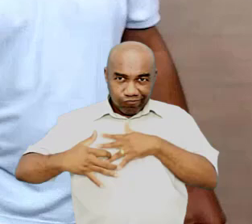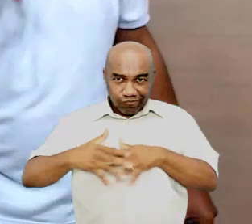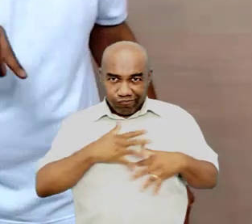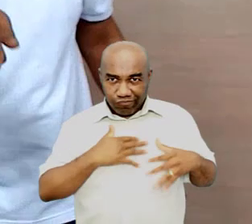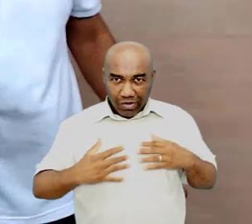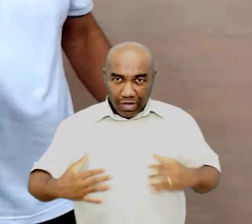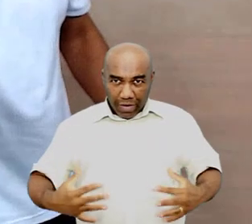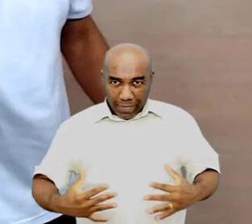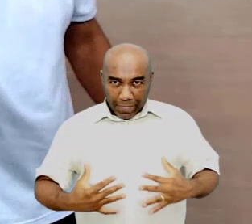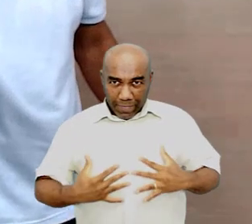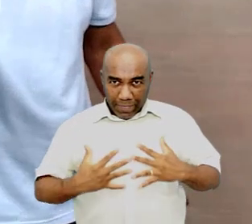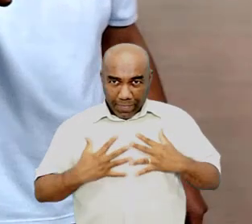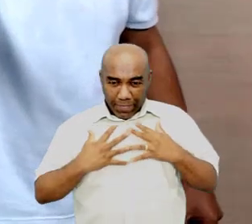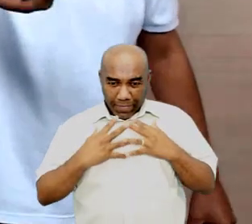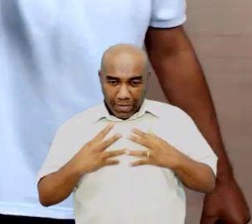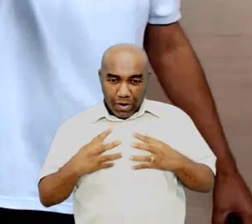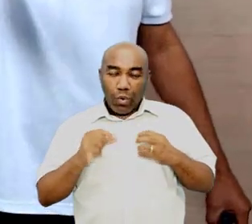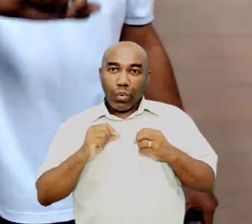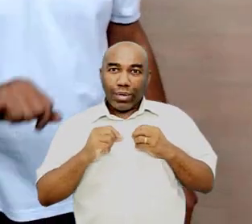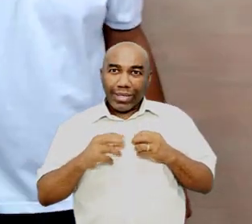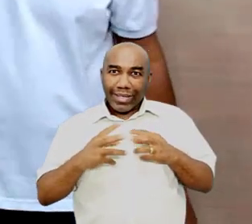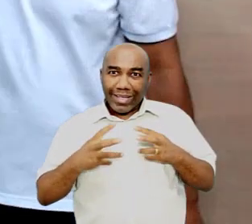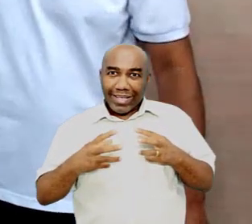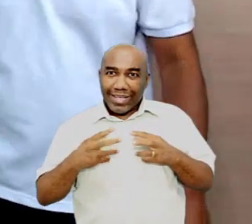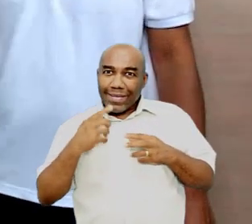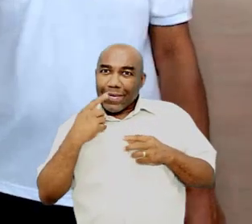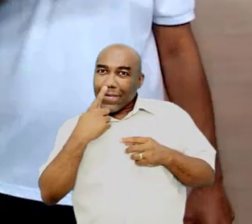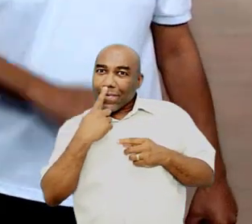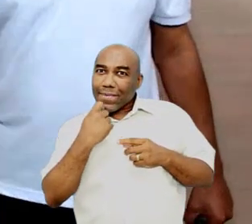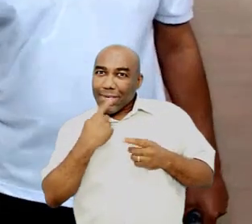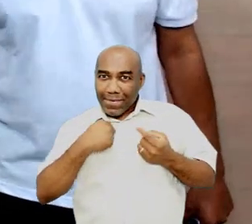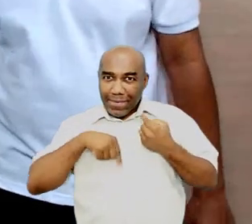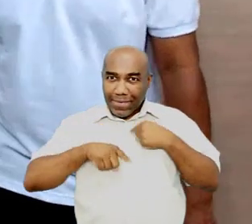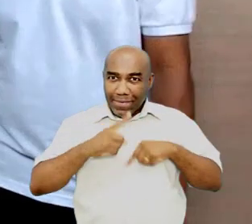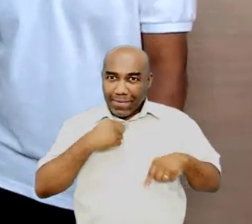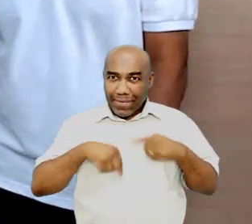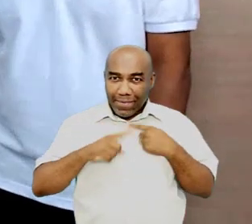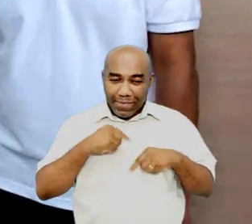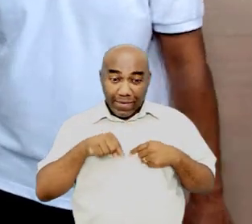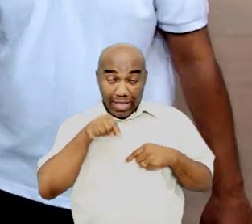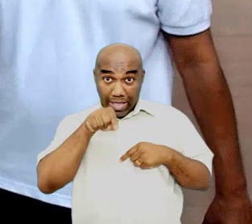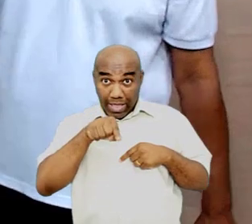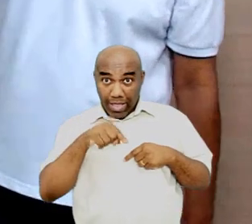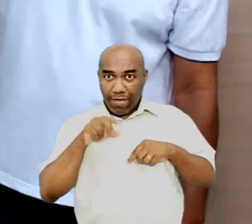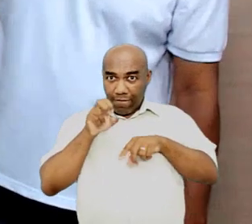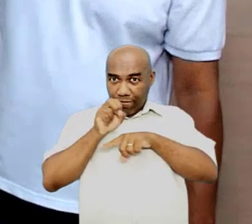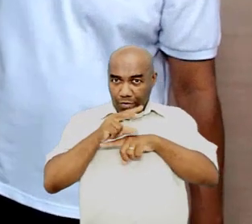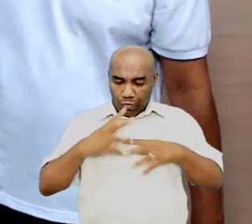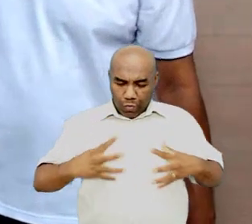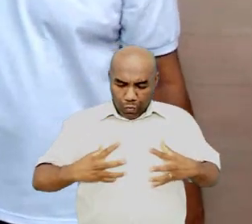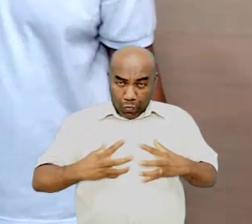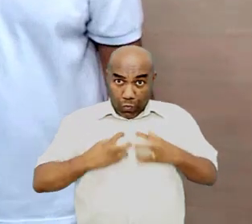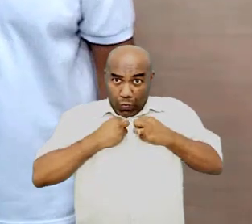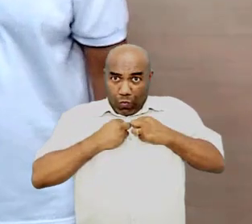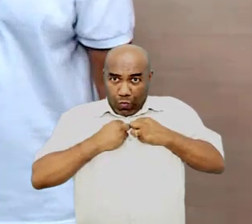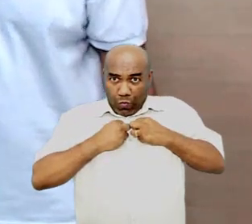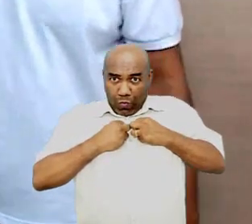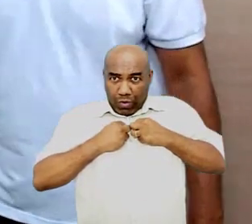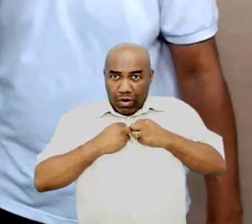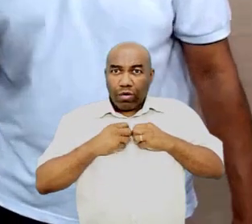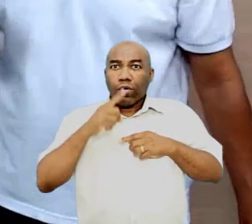você consegue definir até os sintomas? Sim, até os sintomas. Então, vejam só,